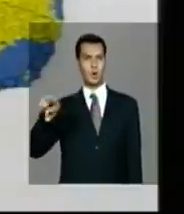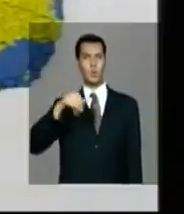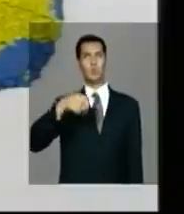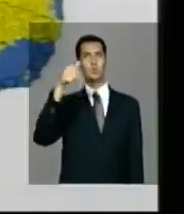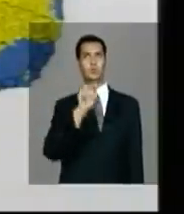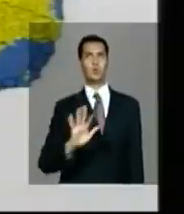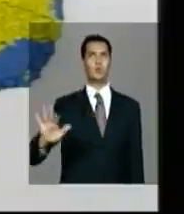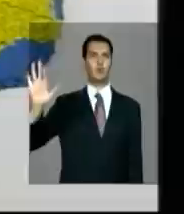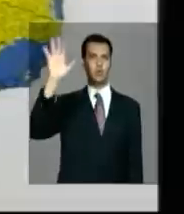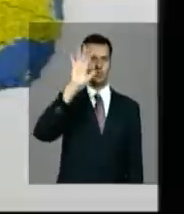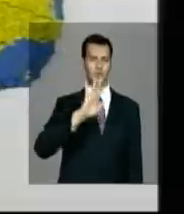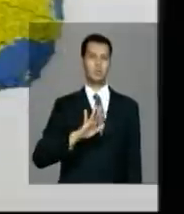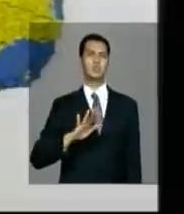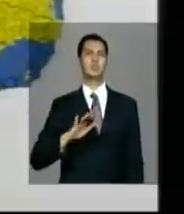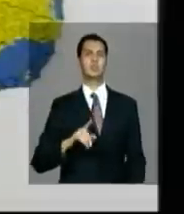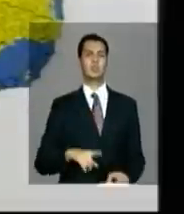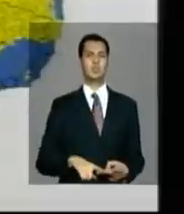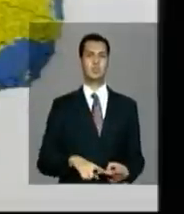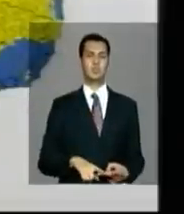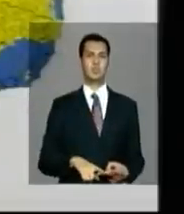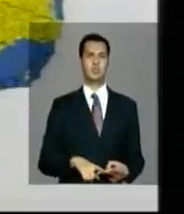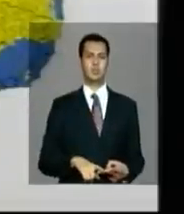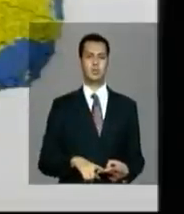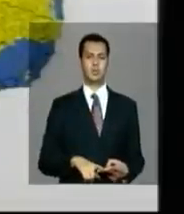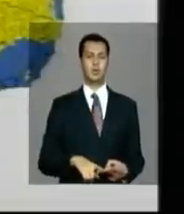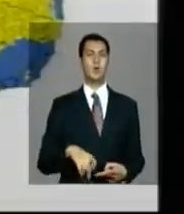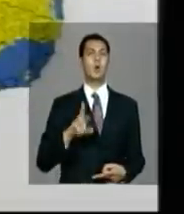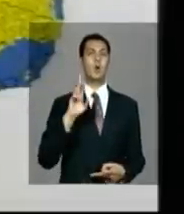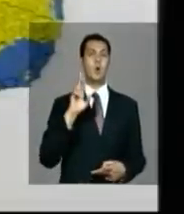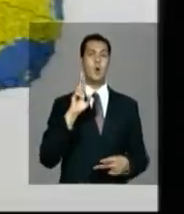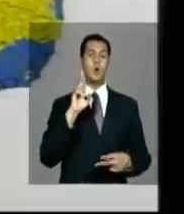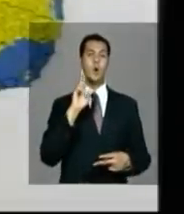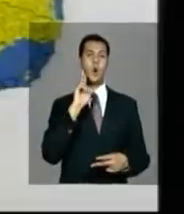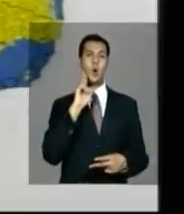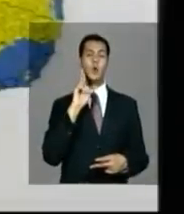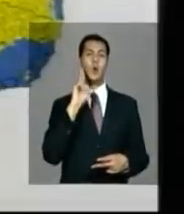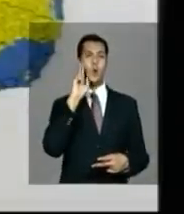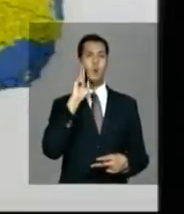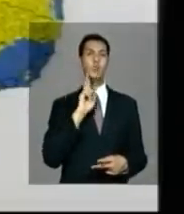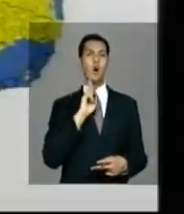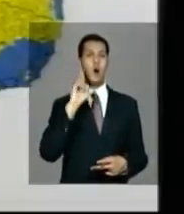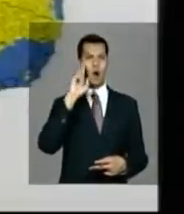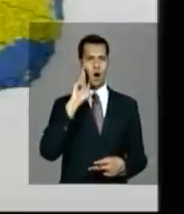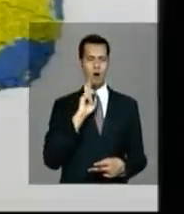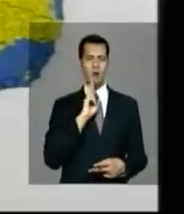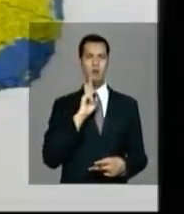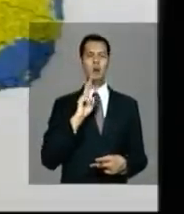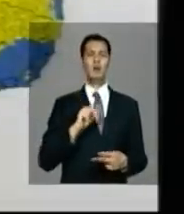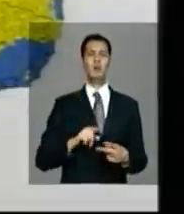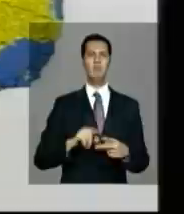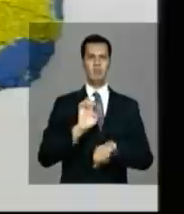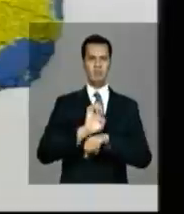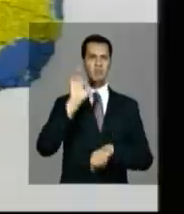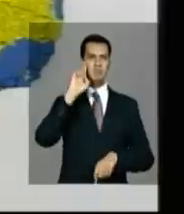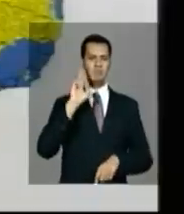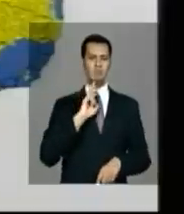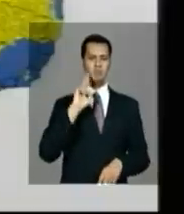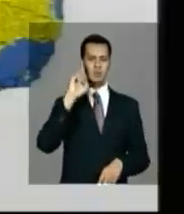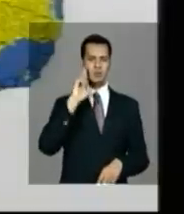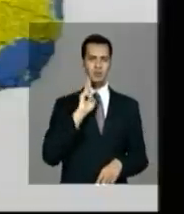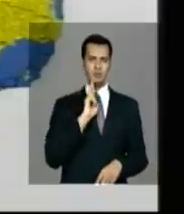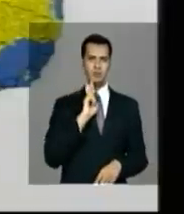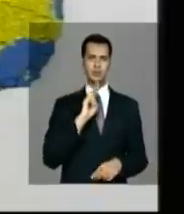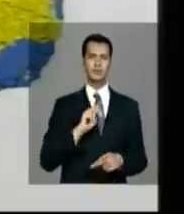pega predominantemente o Nordeste o estado de Rondônia que tem é Unificado são 60